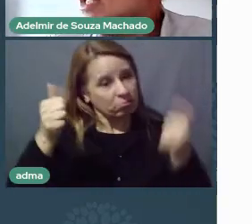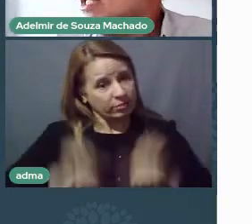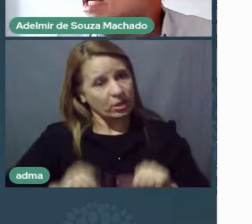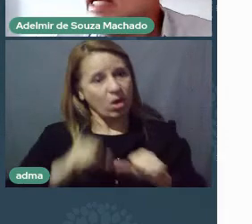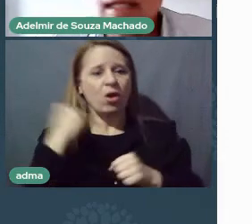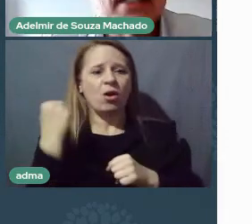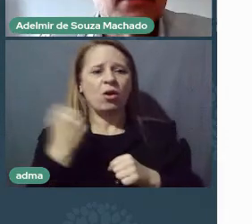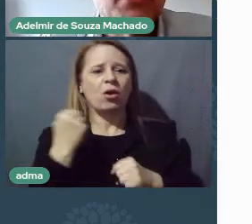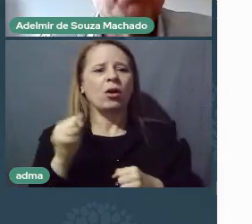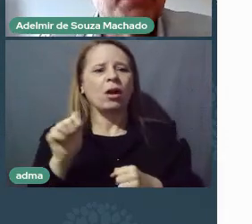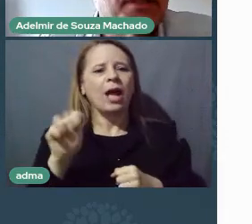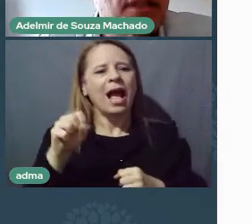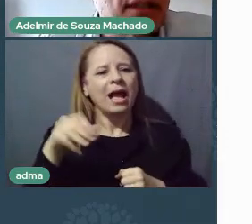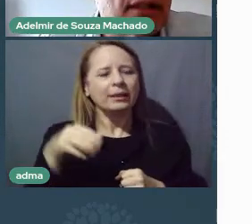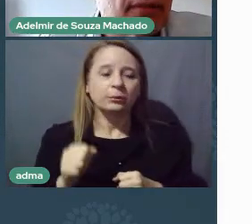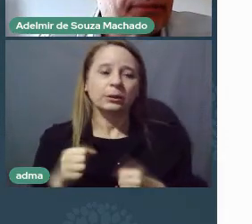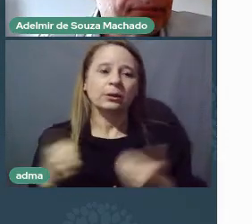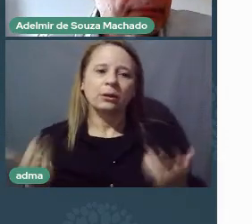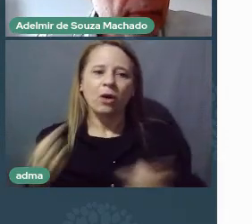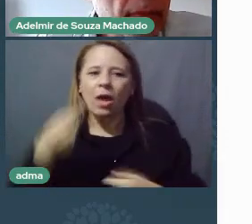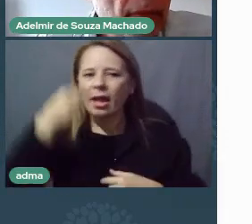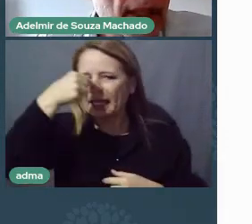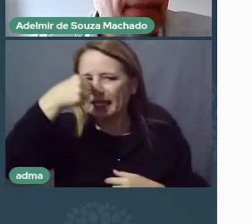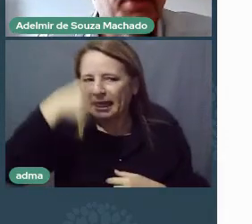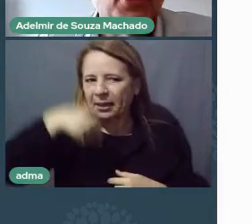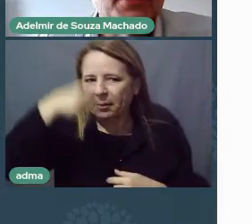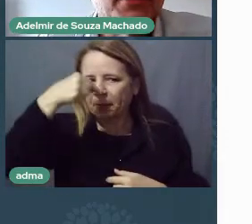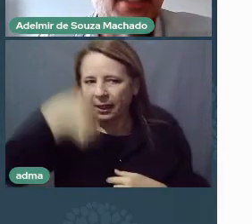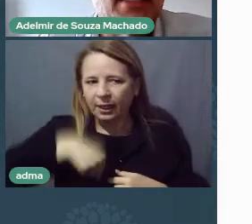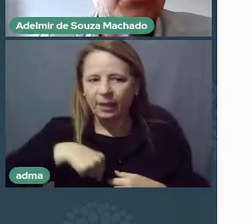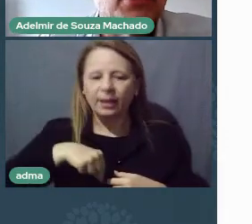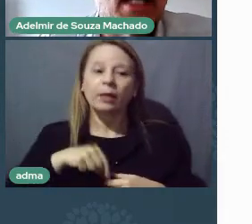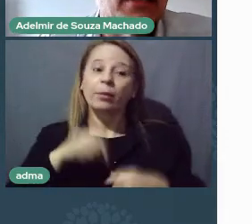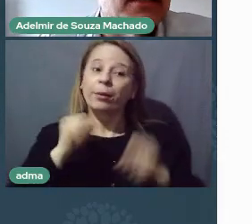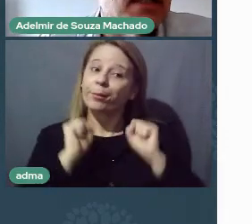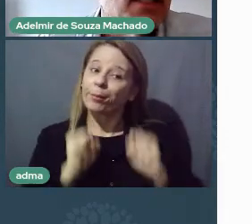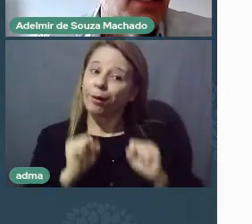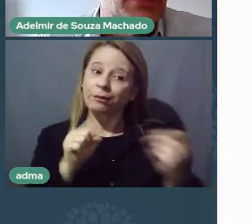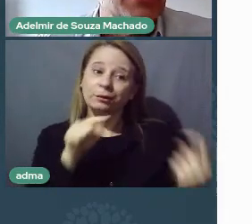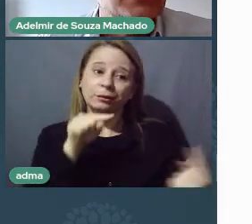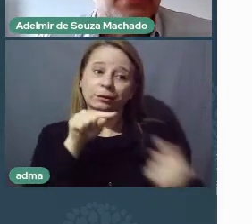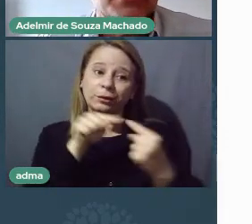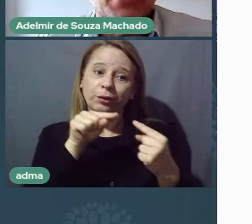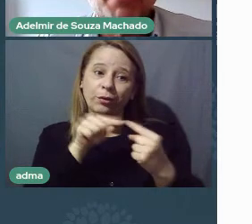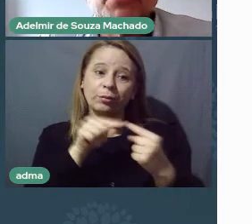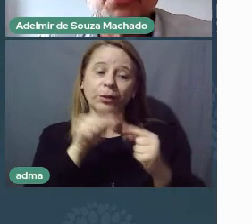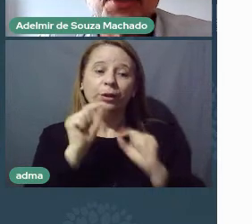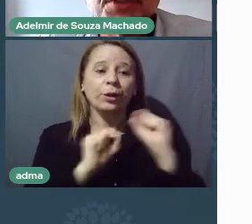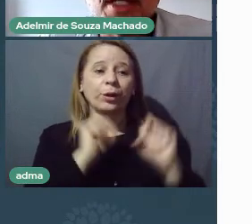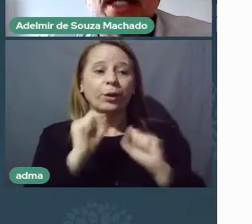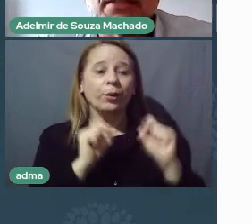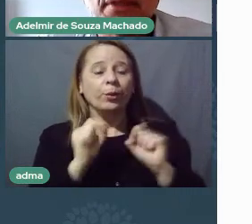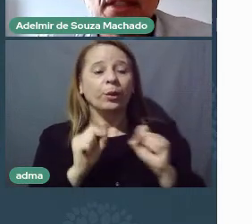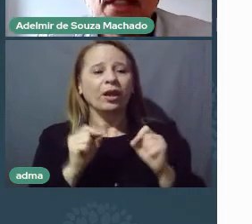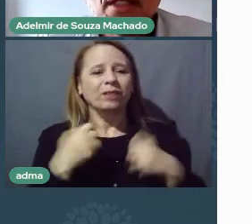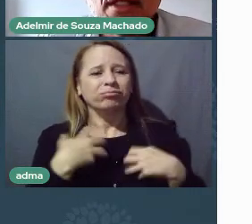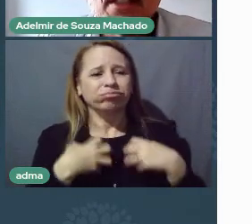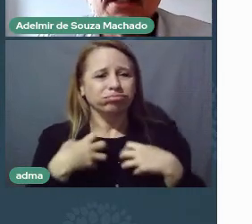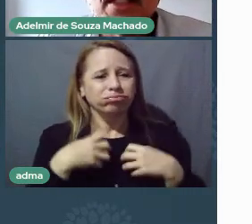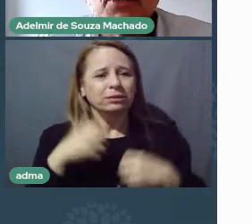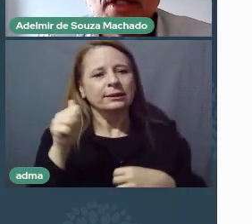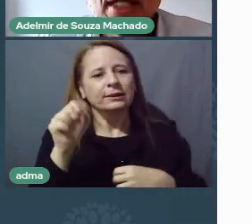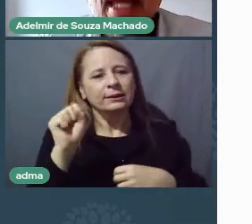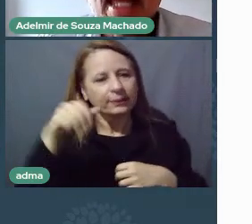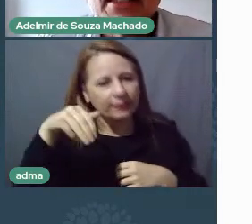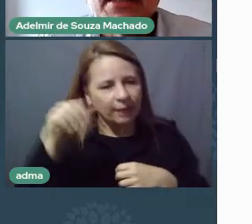virais, então aquelas gripezinhas podem estar relacionadas a exacerbações de asma.